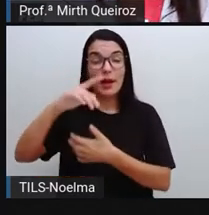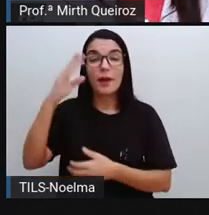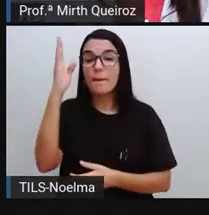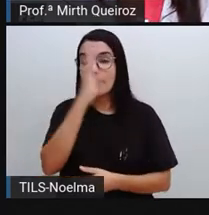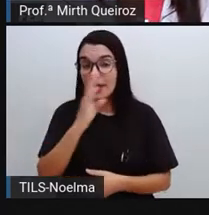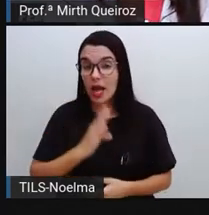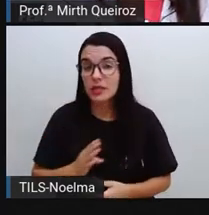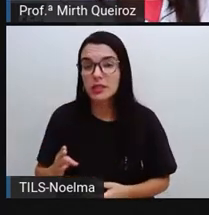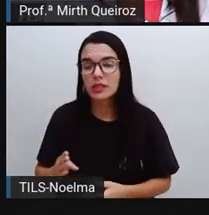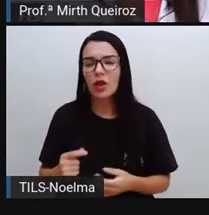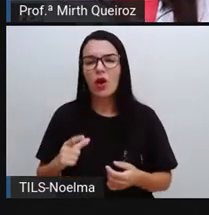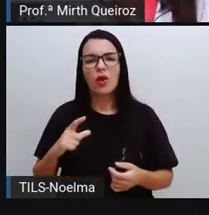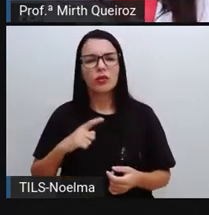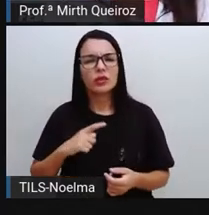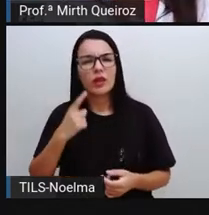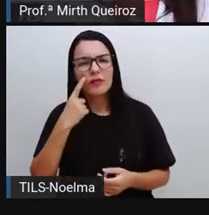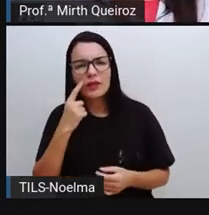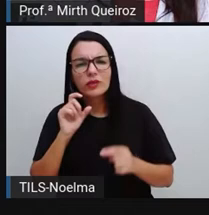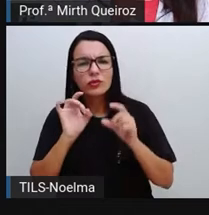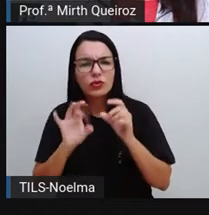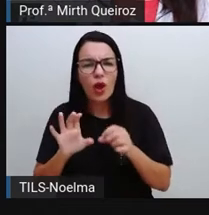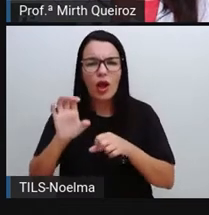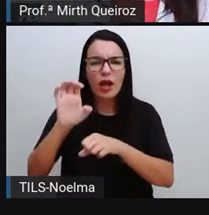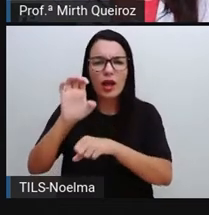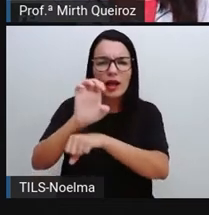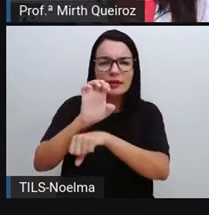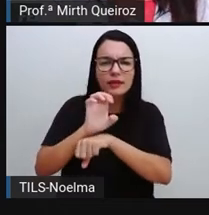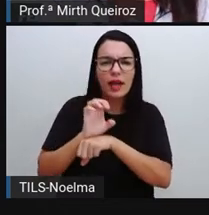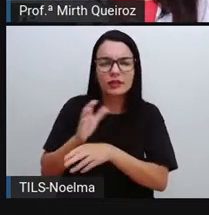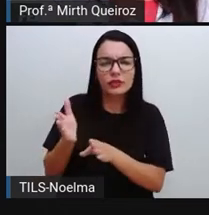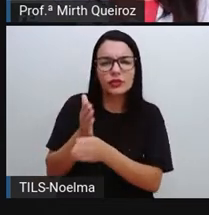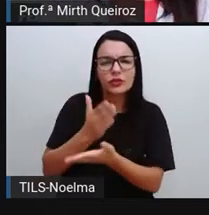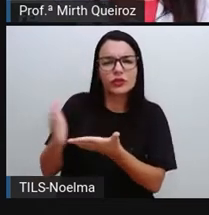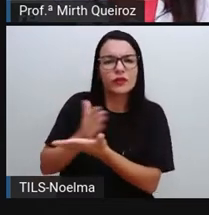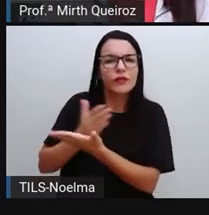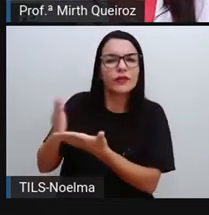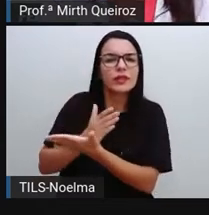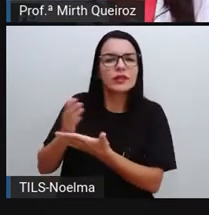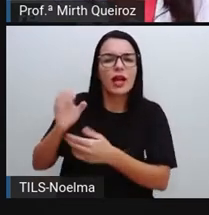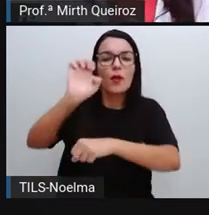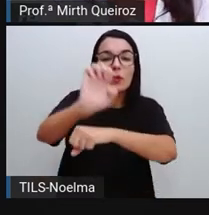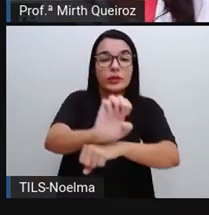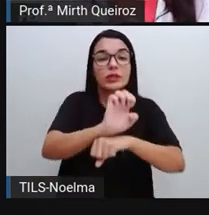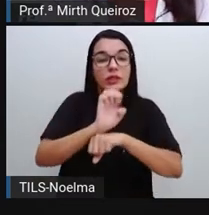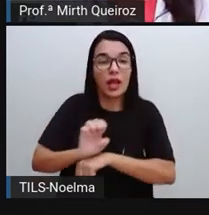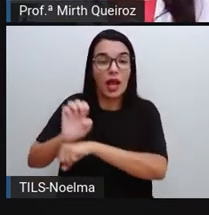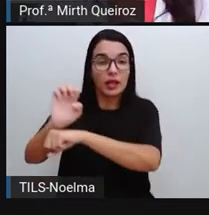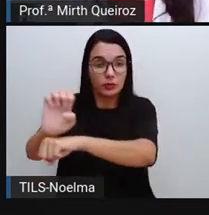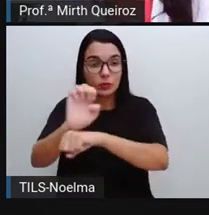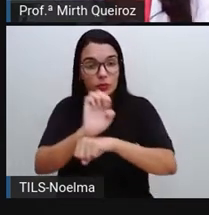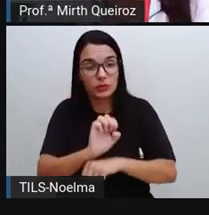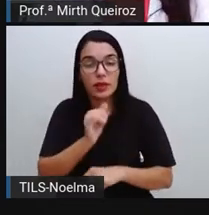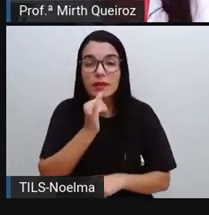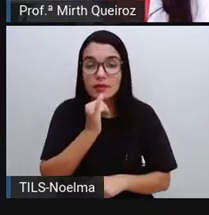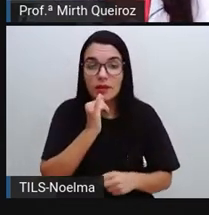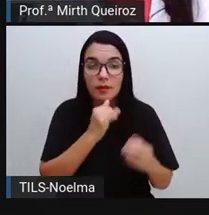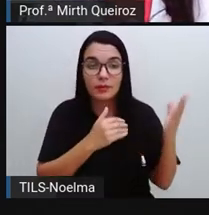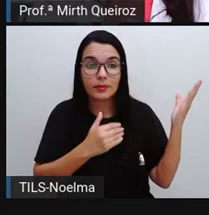dá para a gente analisar as divisas, que é o quê? O que separa os estados, certo? Por